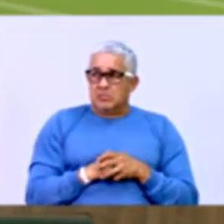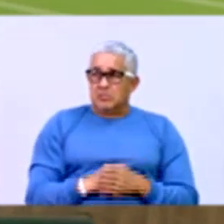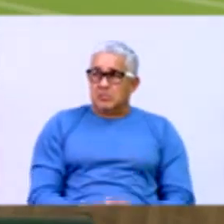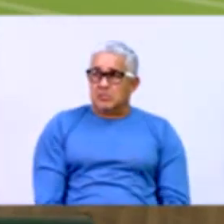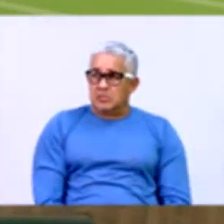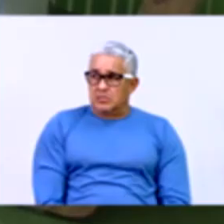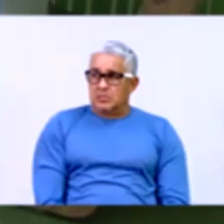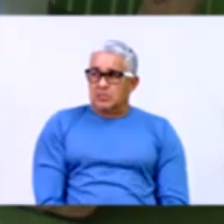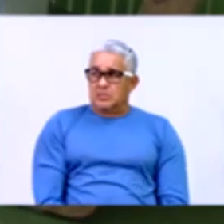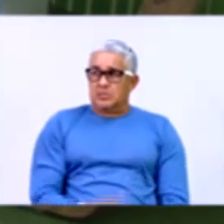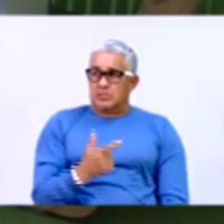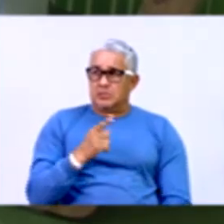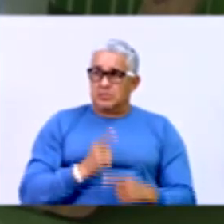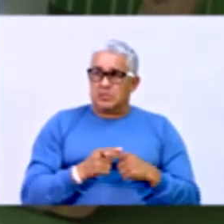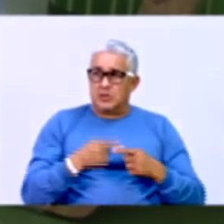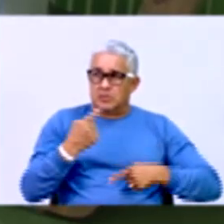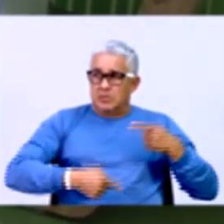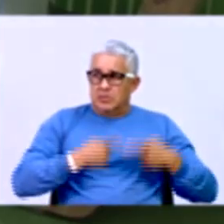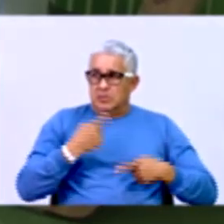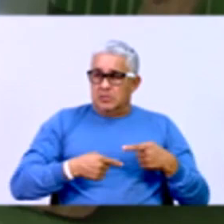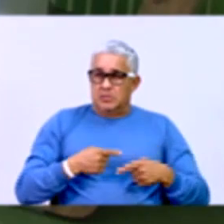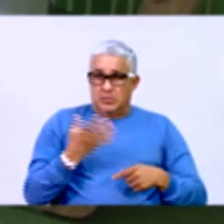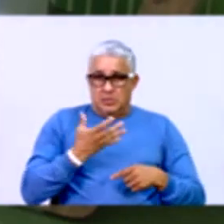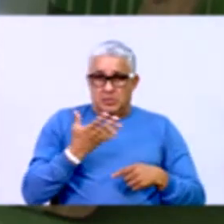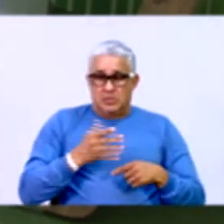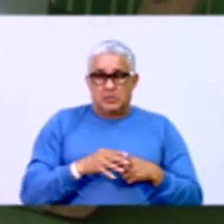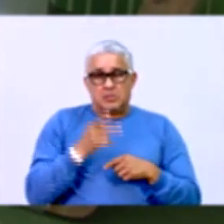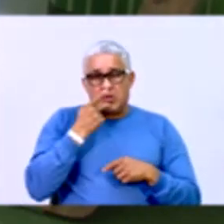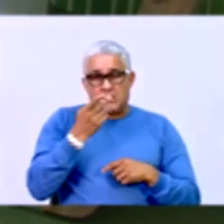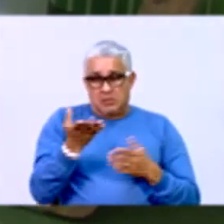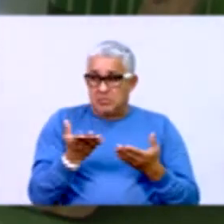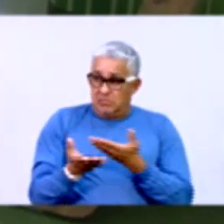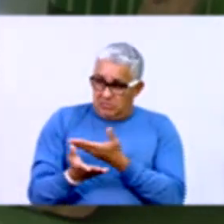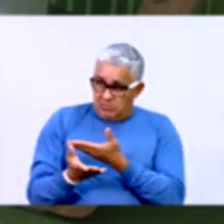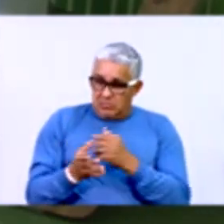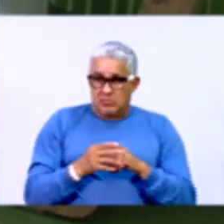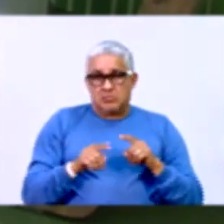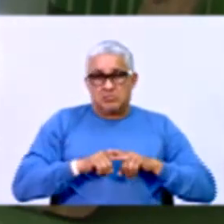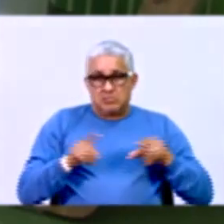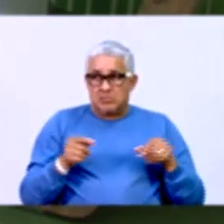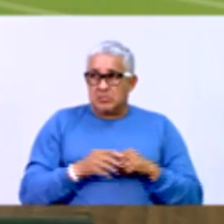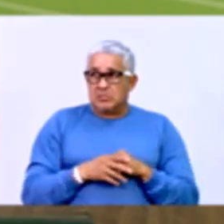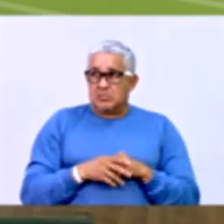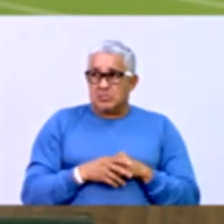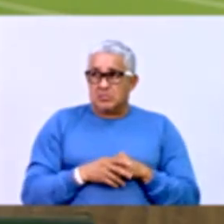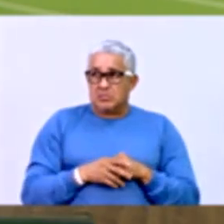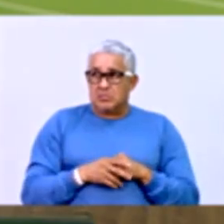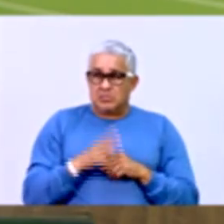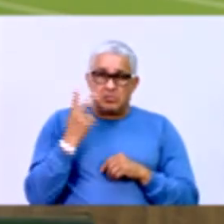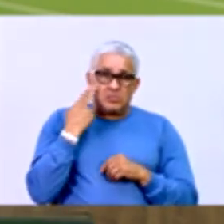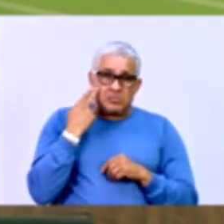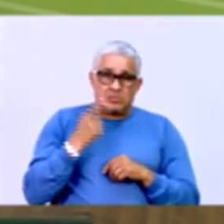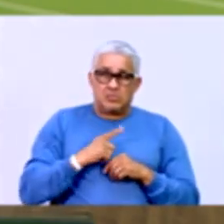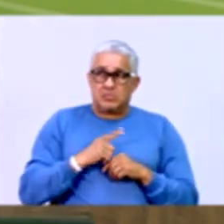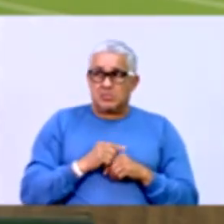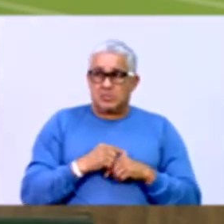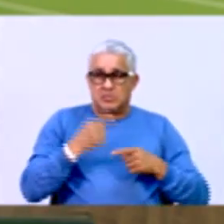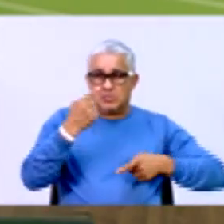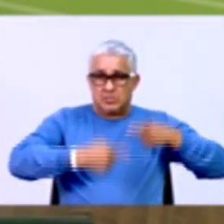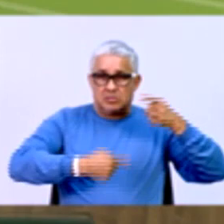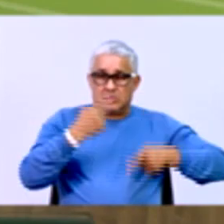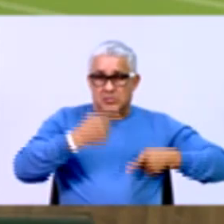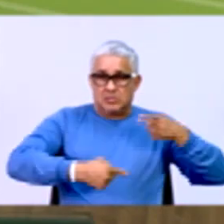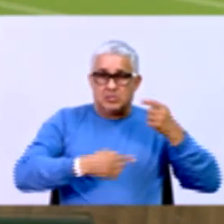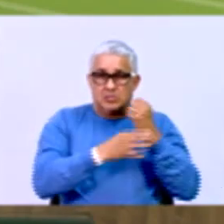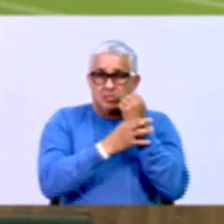que a gente discutir mais. Não sei se o senhor quiser falar alguma coisa em relação a isso, mas, novamente, além das políticas de segurança que